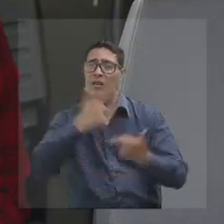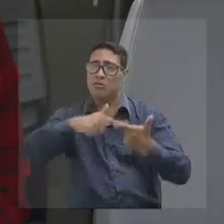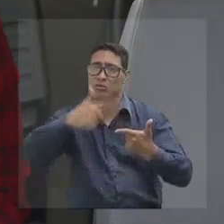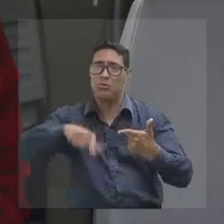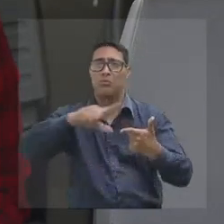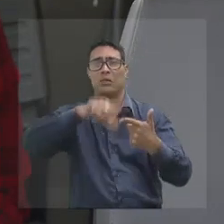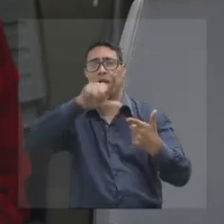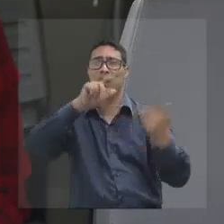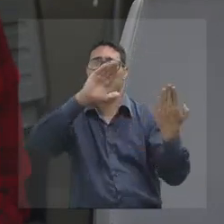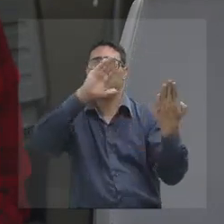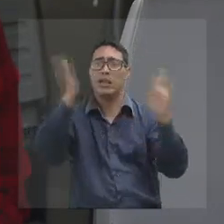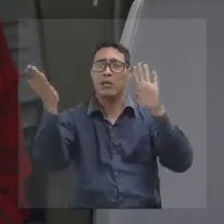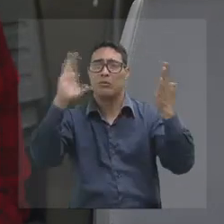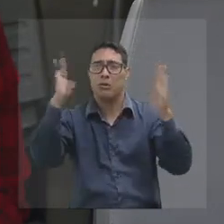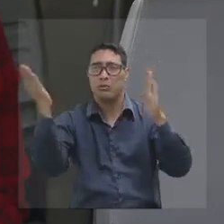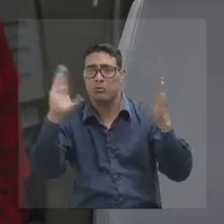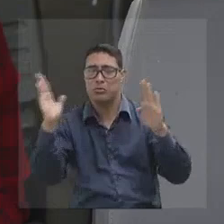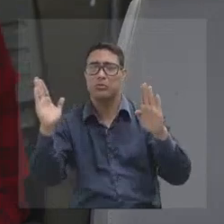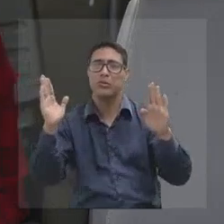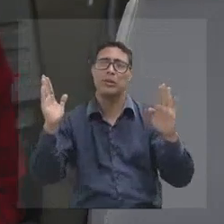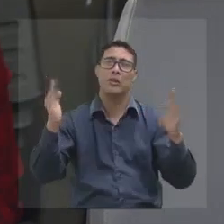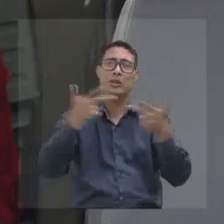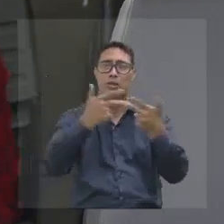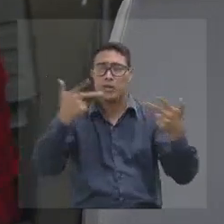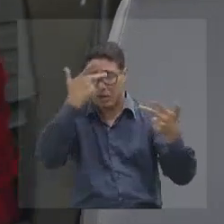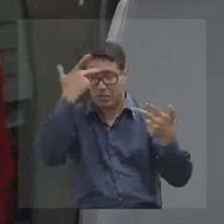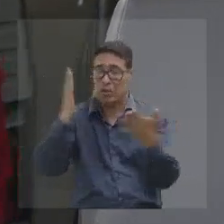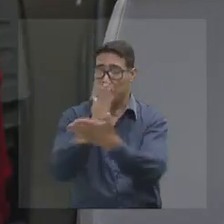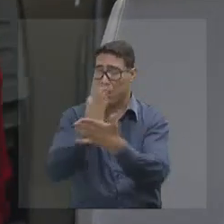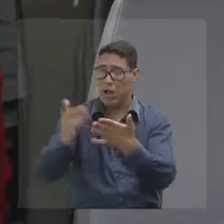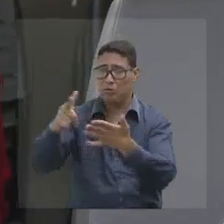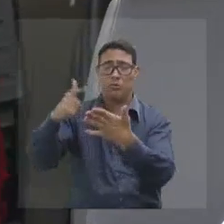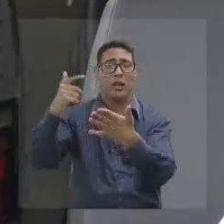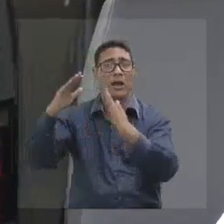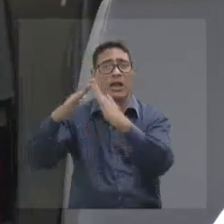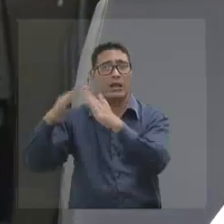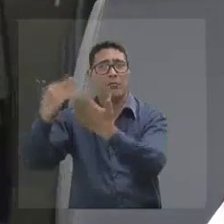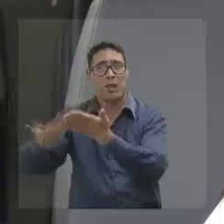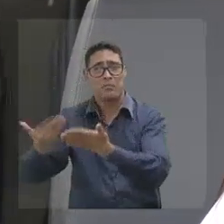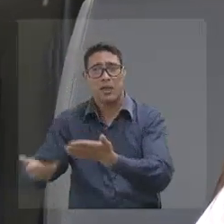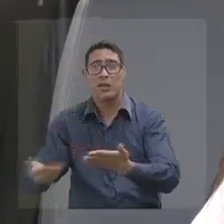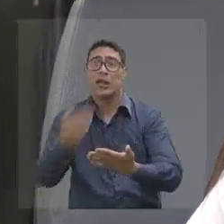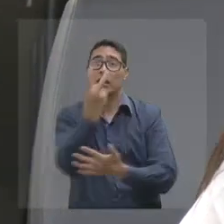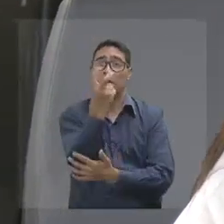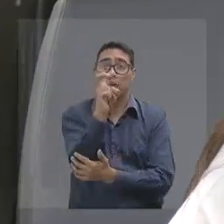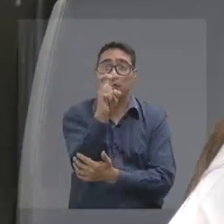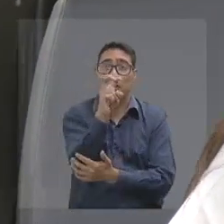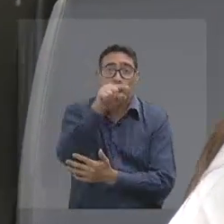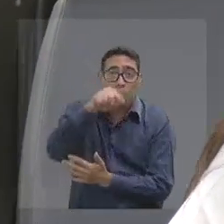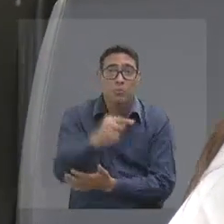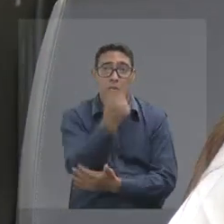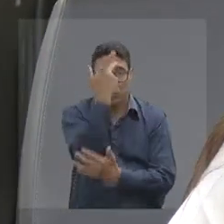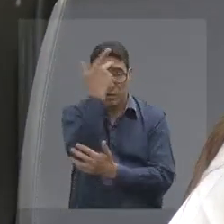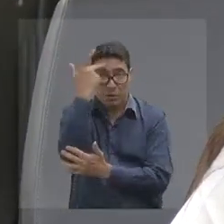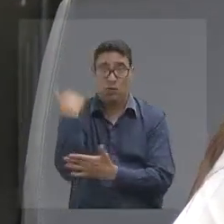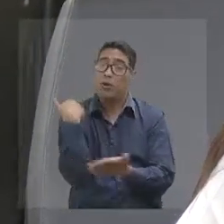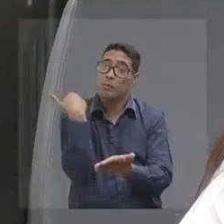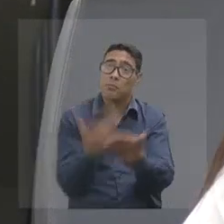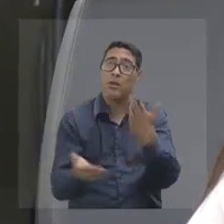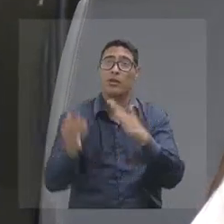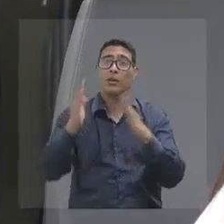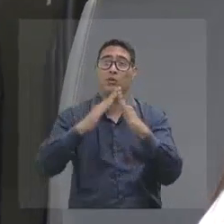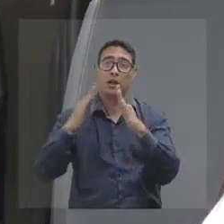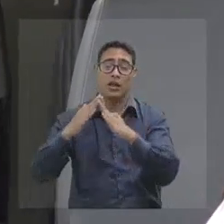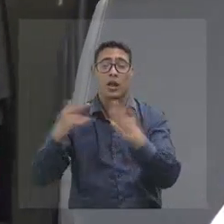levando as populações a perderem suas moradias 35 mil pessoas perderam suas moradias nas enchentes de 2020